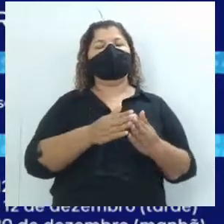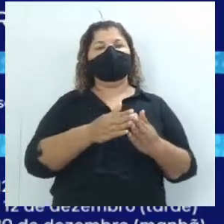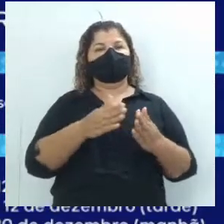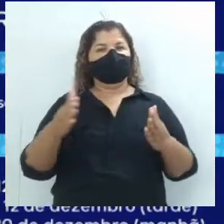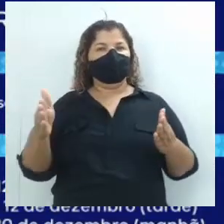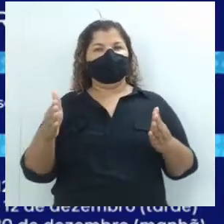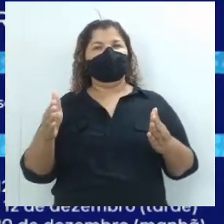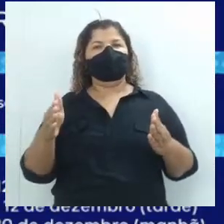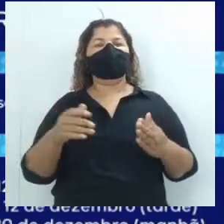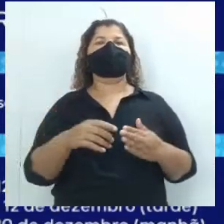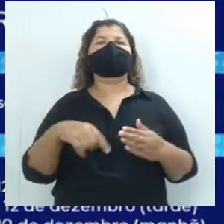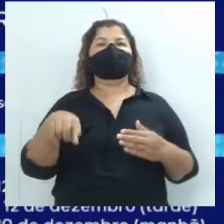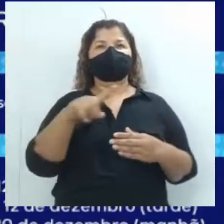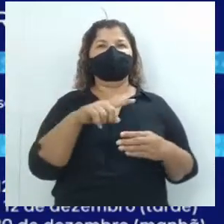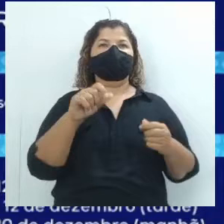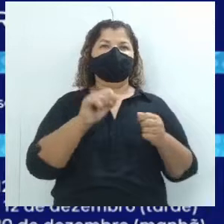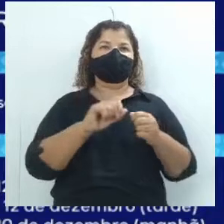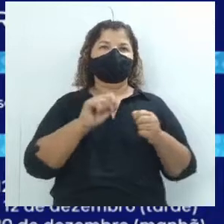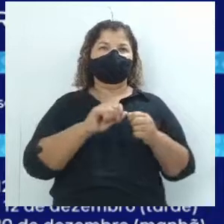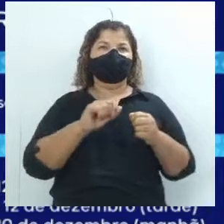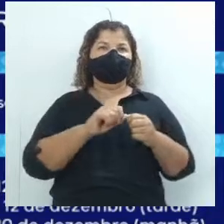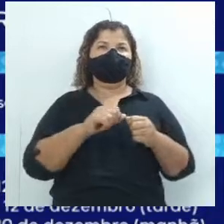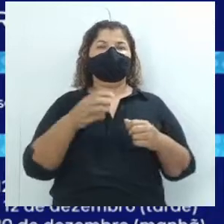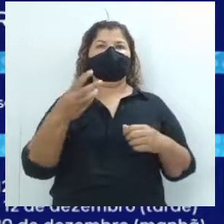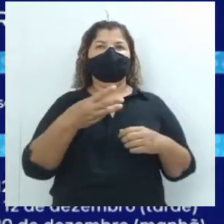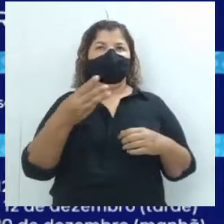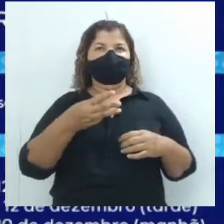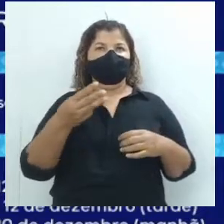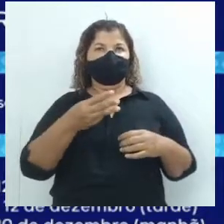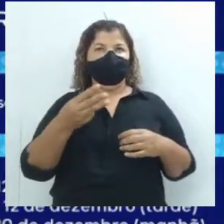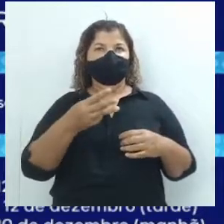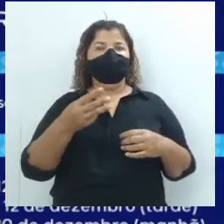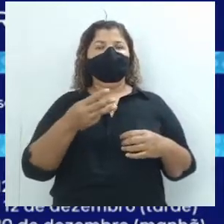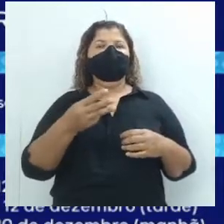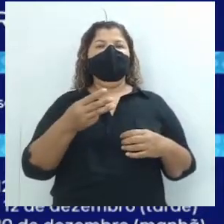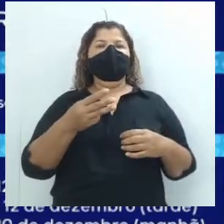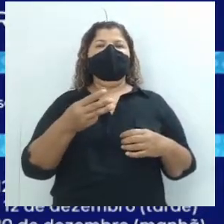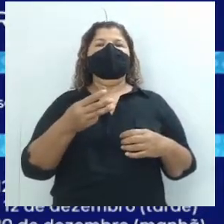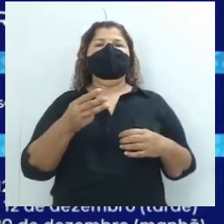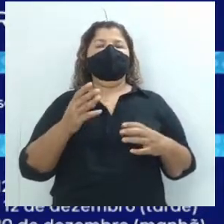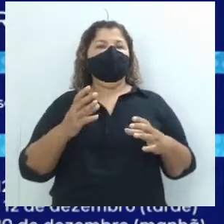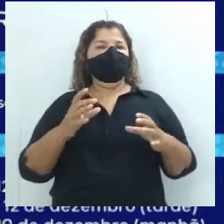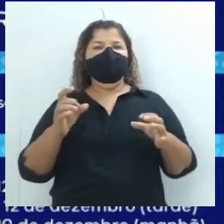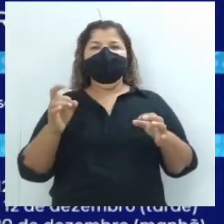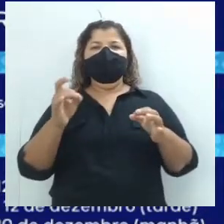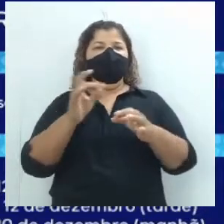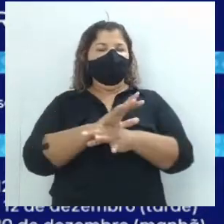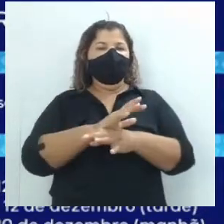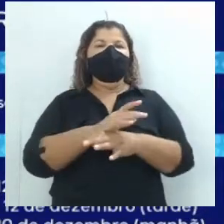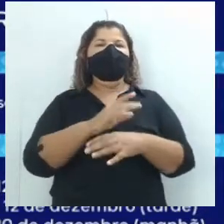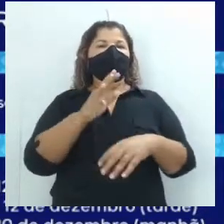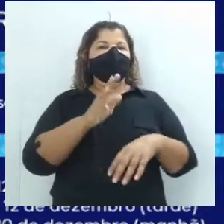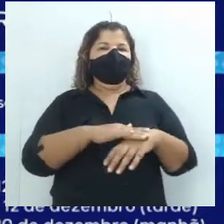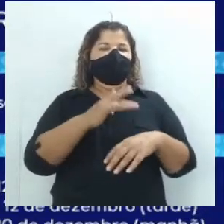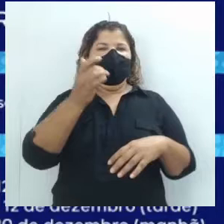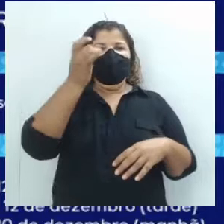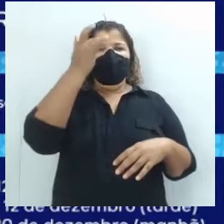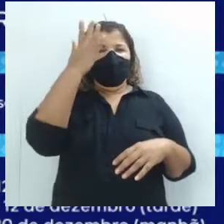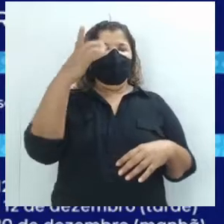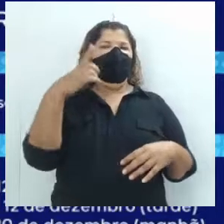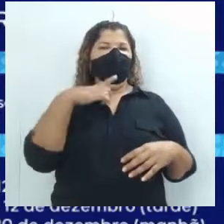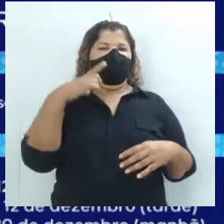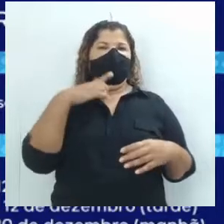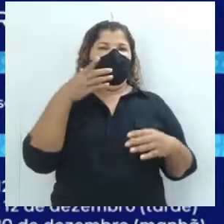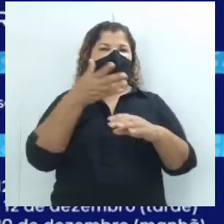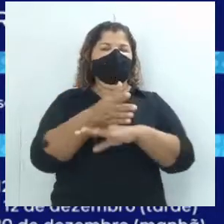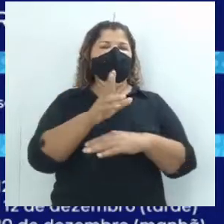prorrogada. Então você que vai fazer seriado 3, você que vai fechar o triênio do seriado e lembra que a chance mais fácil que tu tem de